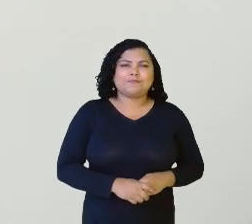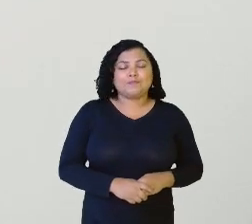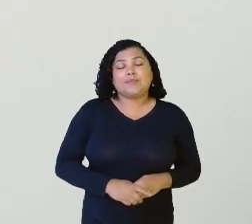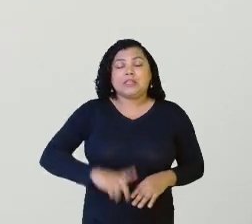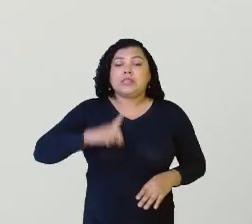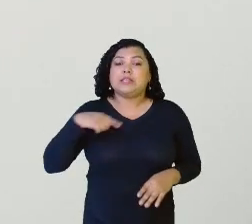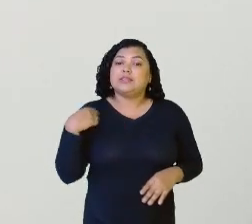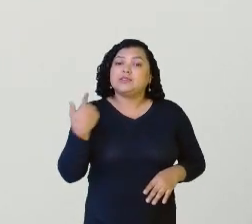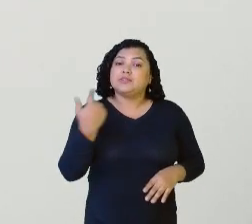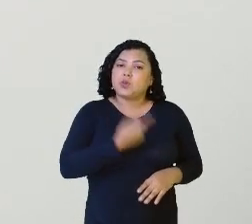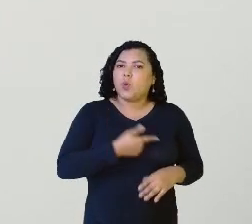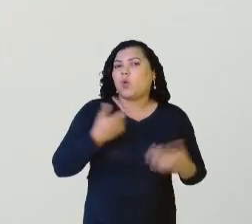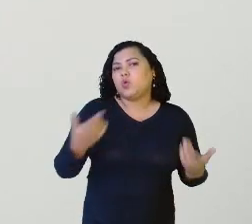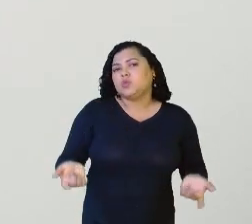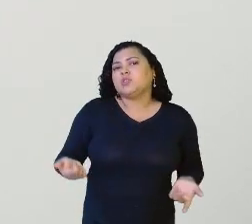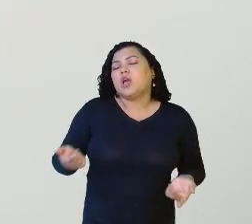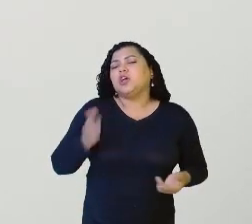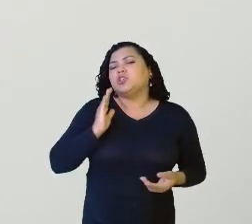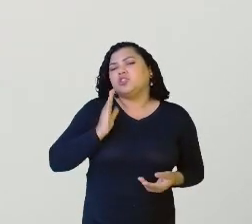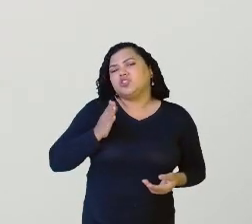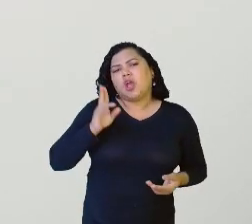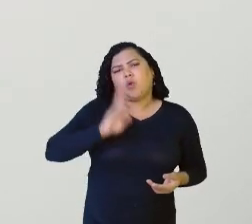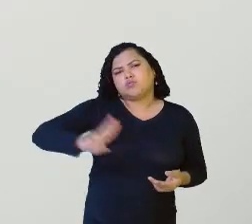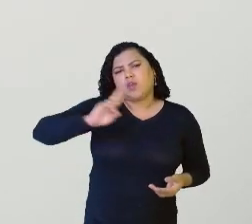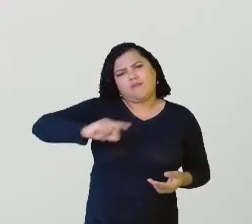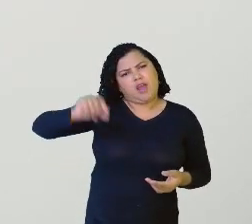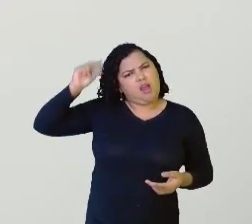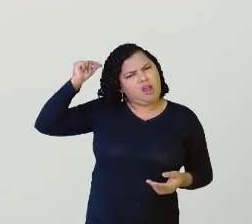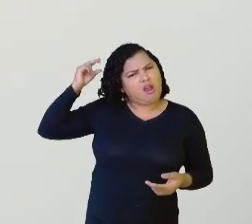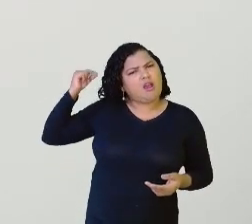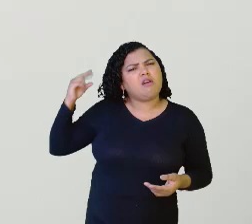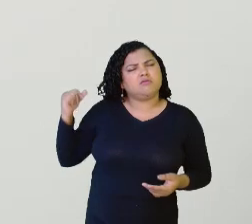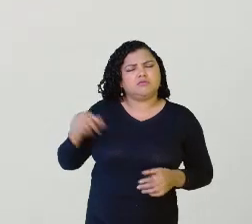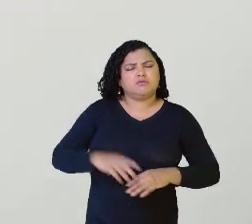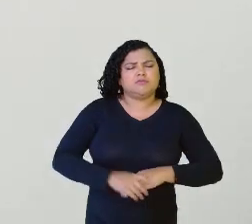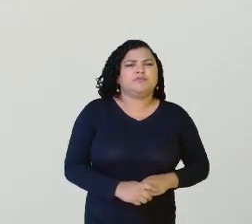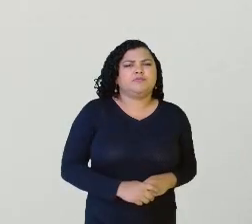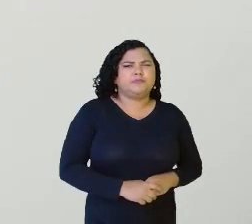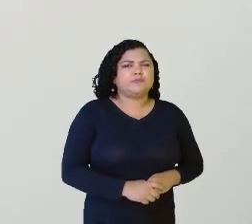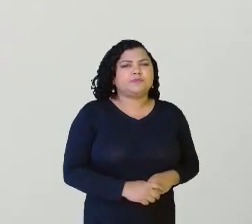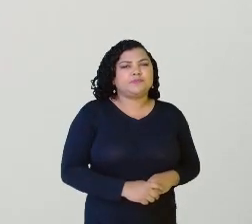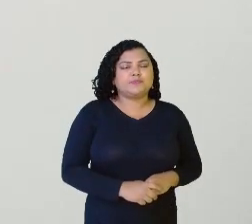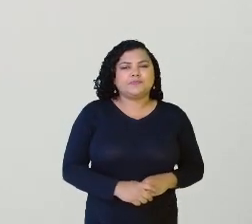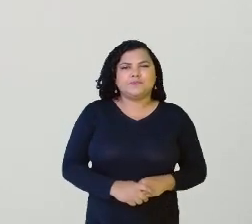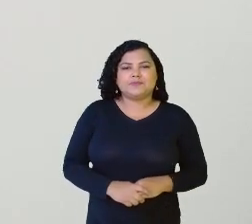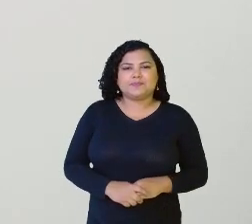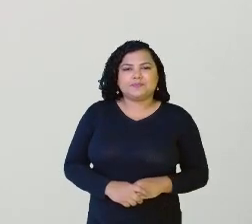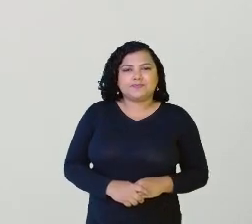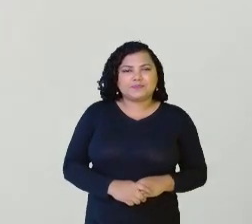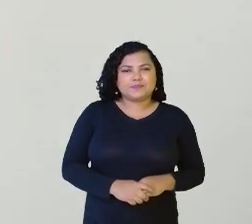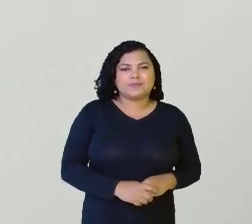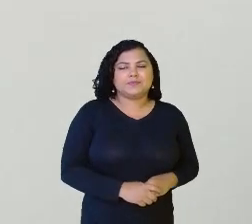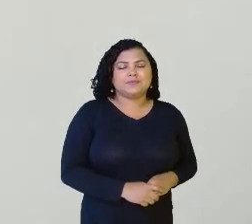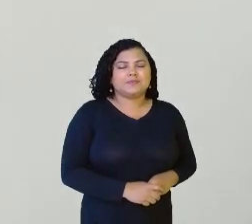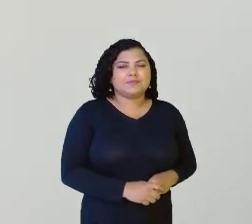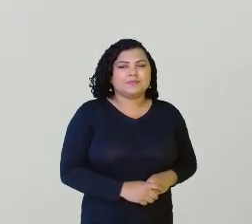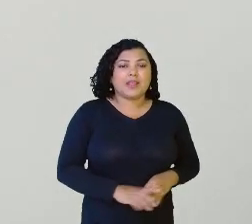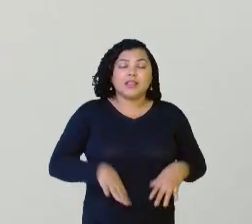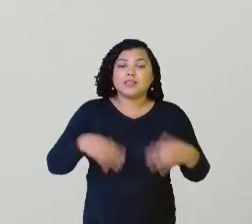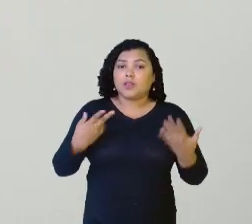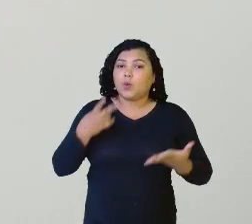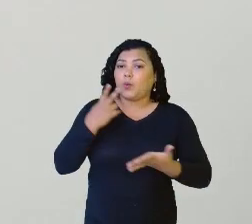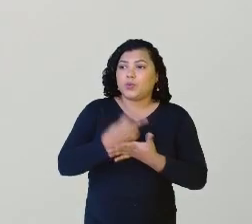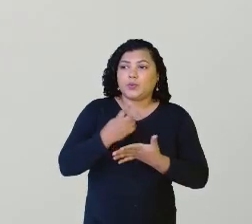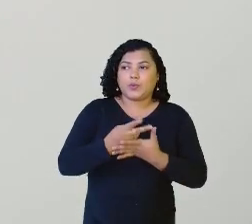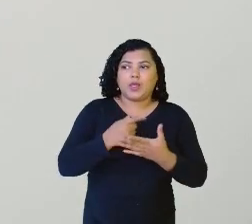que os homens já utilizavam para se comunicar. E aí, a gente vê, seguindo, a